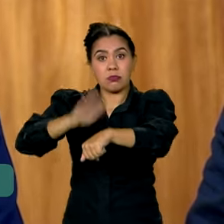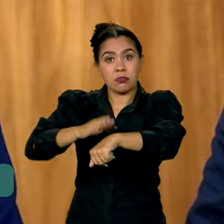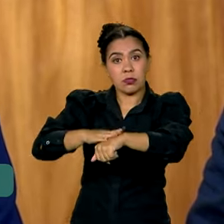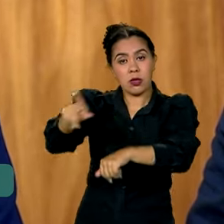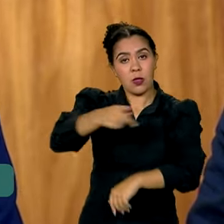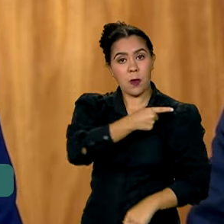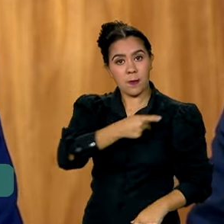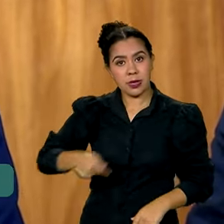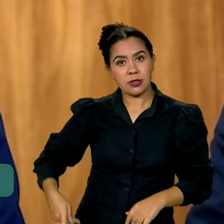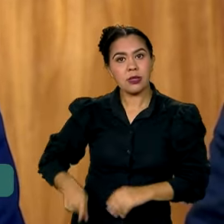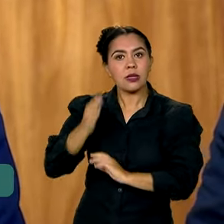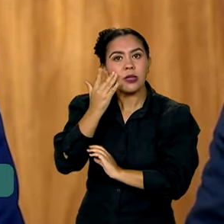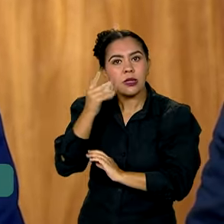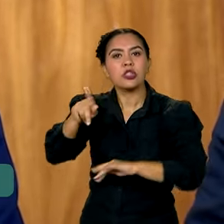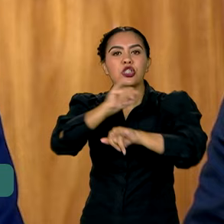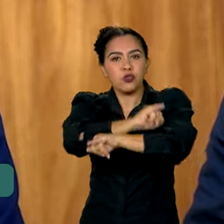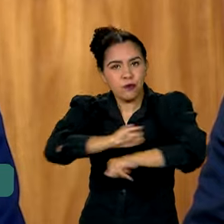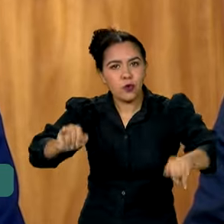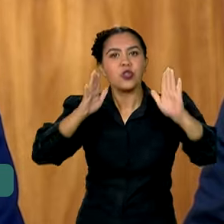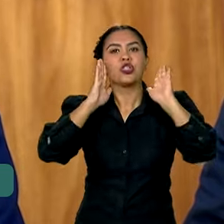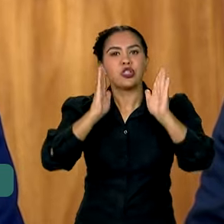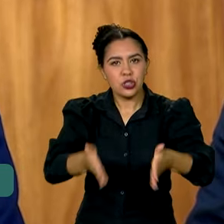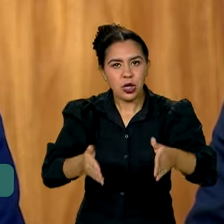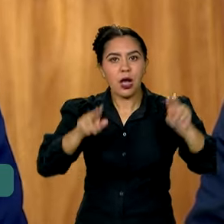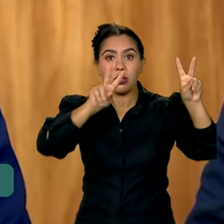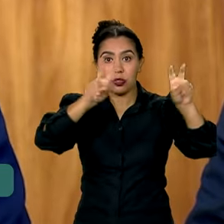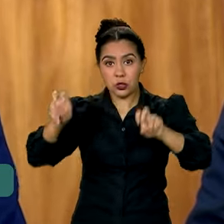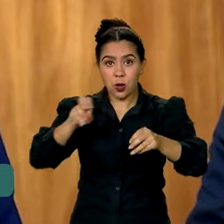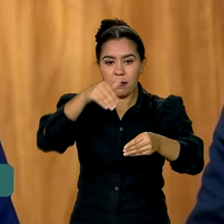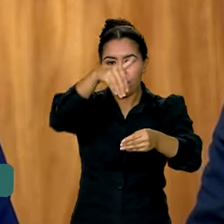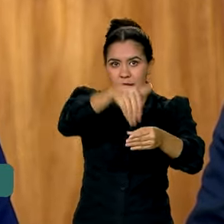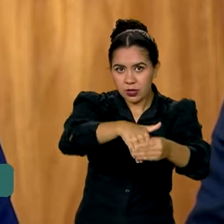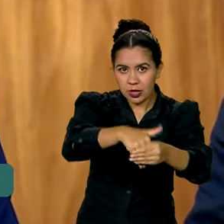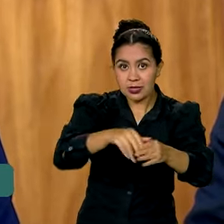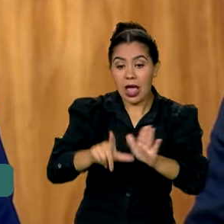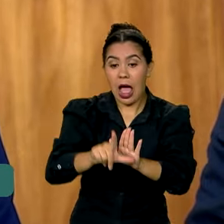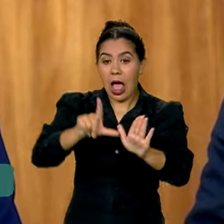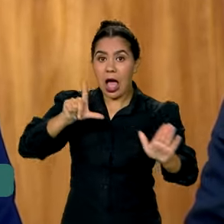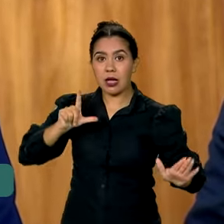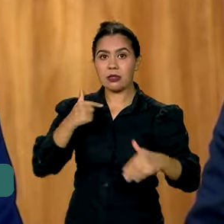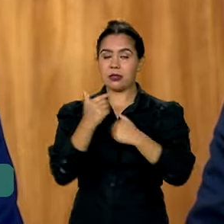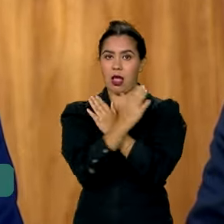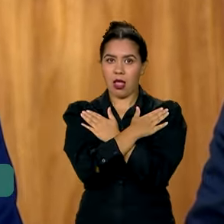já divulgou, de votação antes do recesso. Então, a preocupação dele com isso.